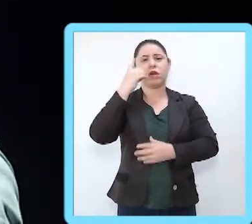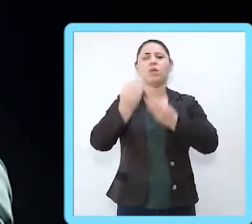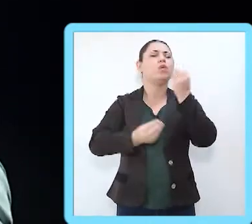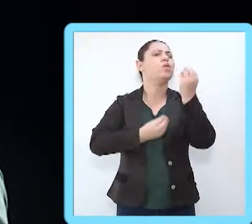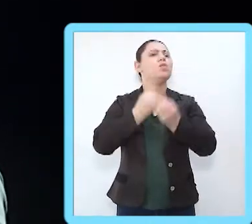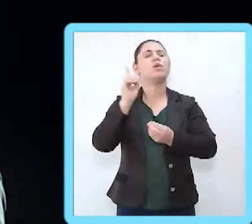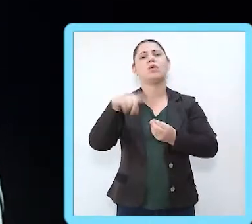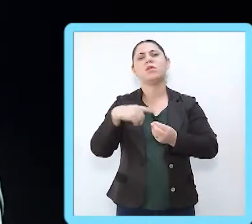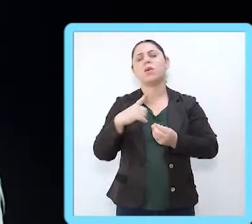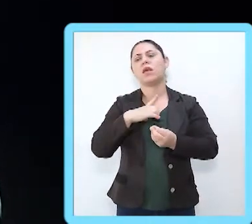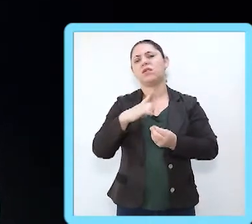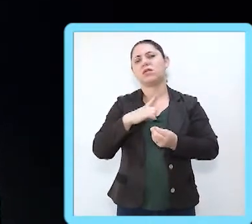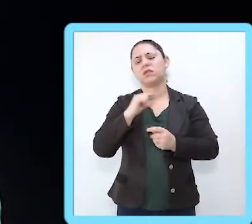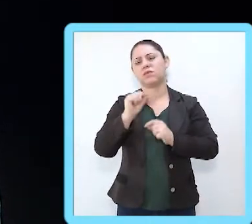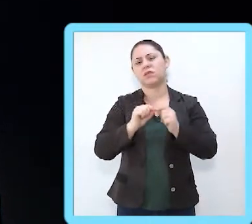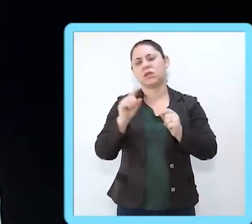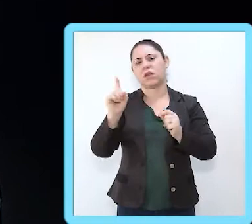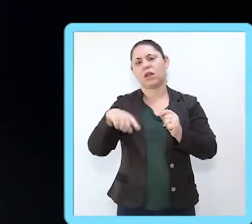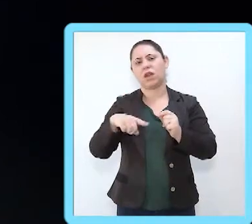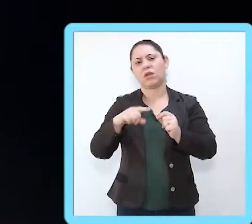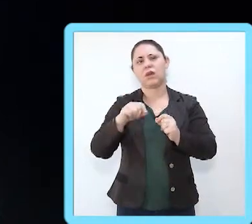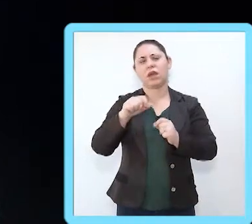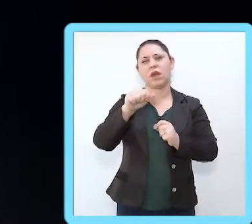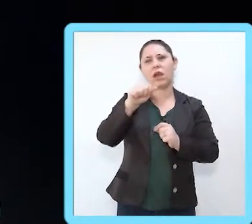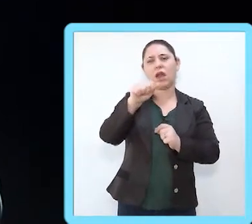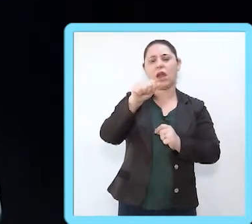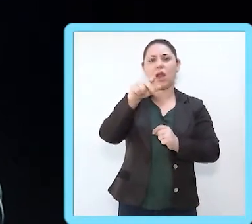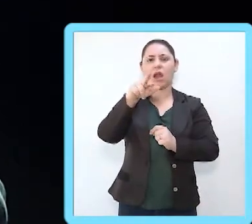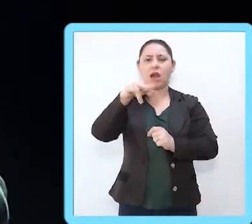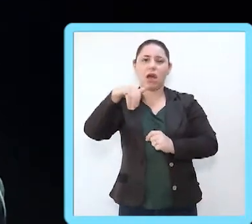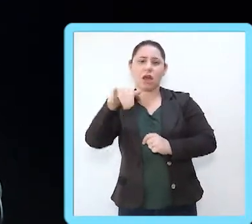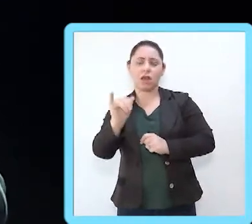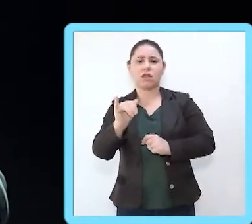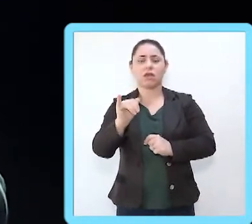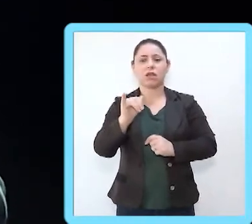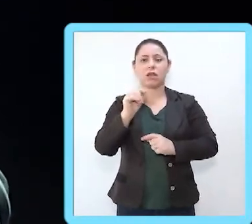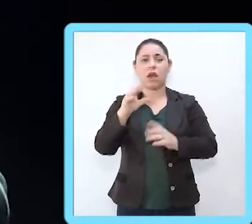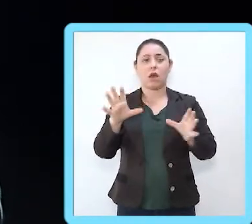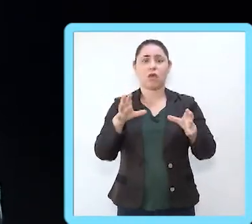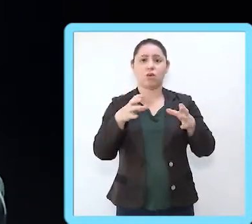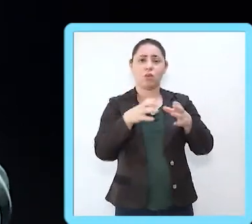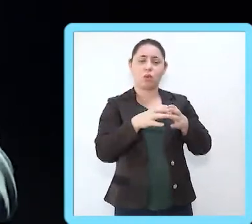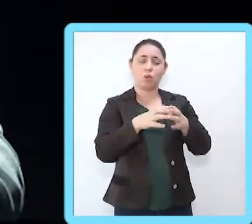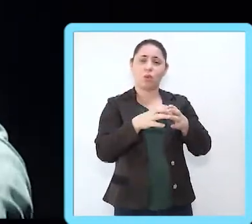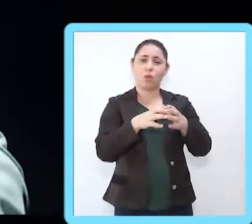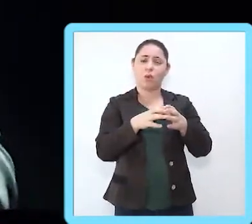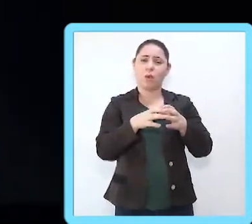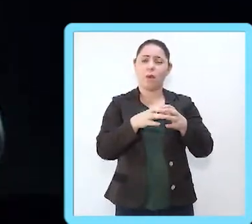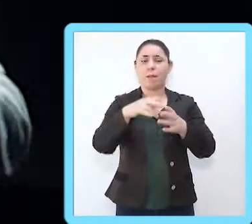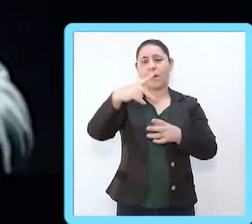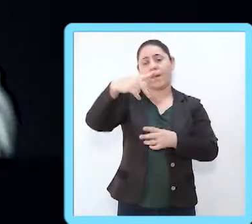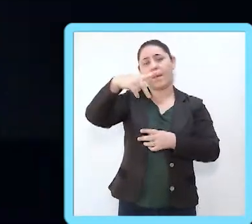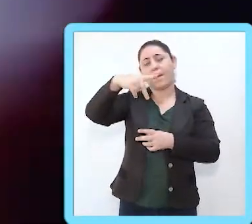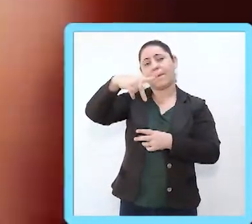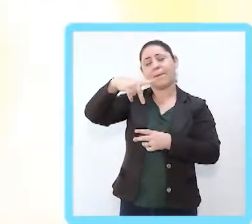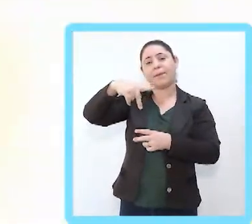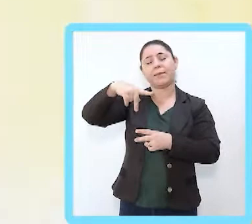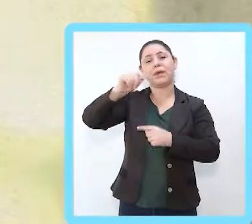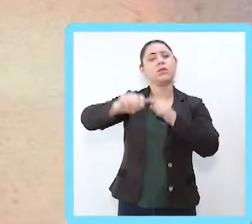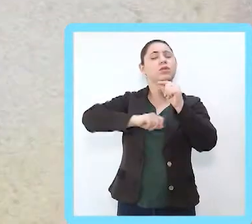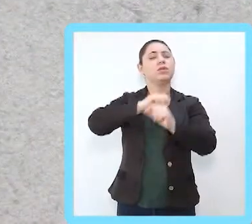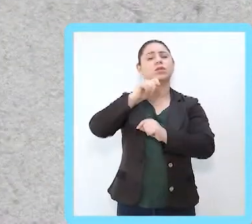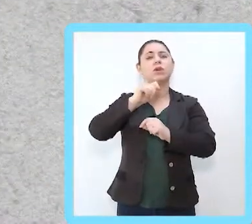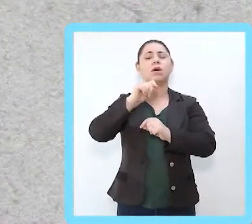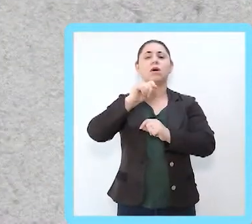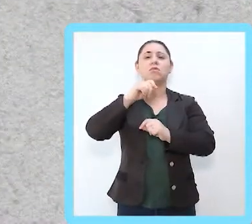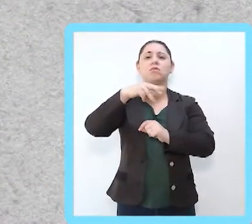senhor recebeu essa questão do Arrê Amorim? No primeiro governador, o senhor era do grupo ligado ao Pedrocian, ao Marcelo? Que grupo que o senhor participava, doutor Oswaldo?